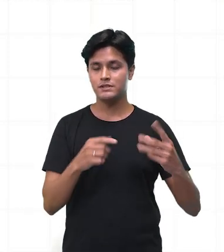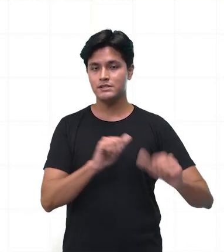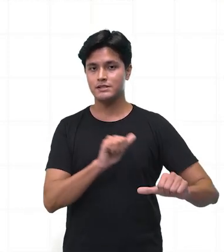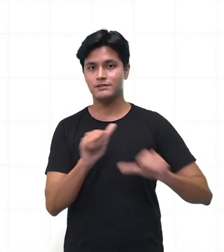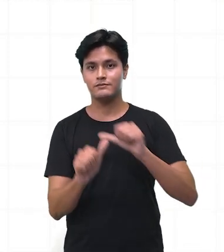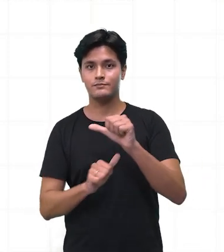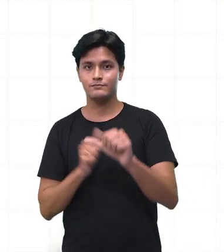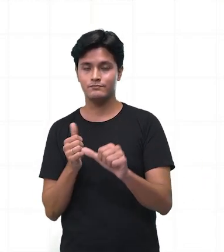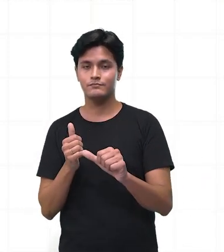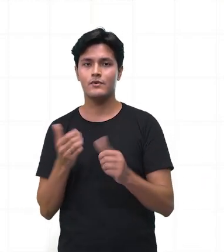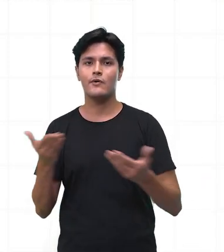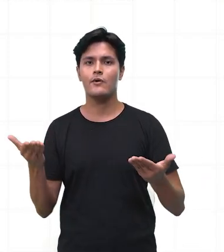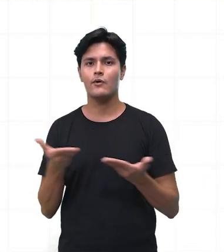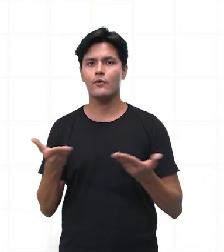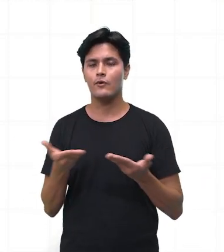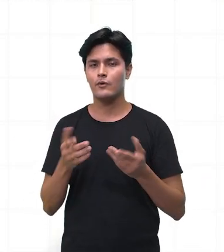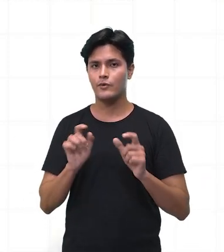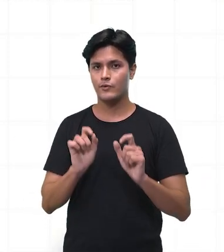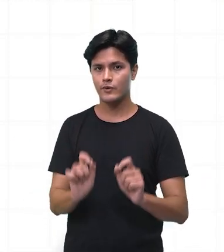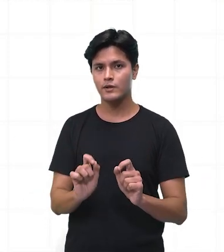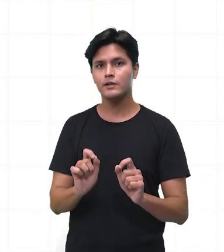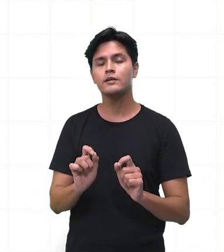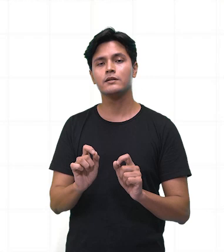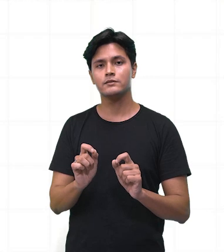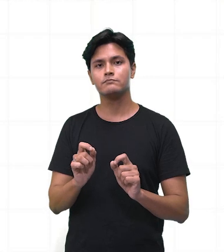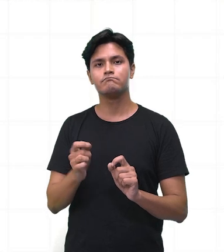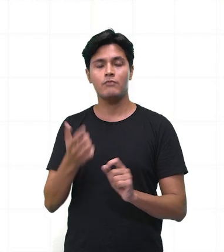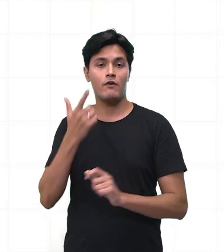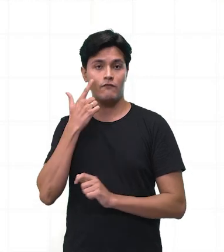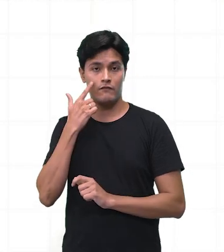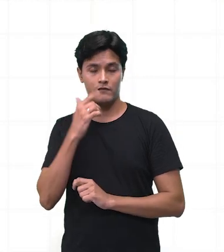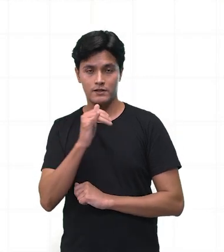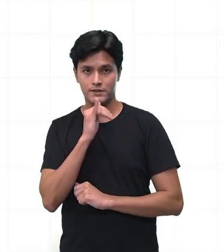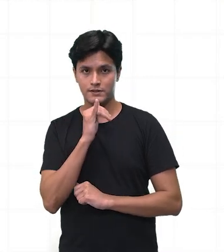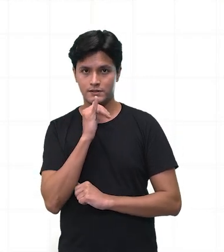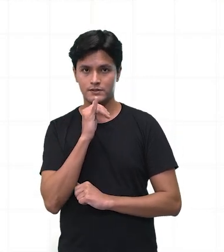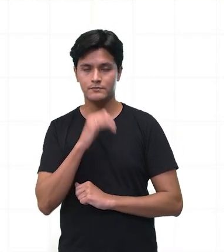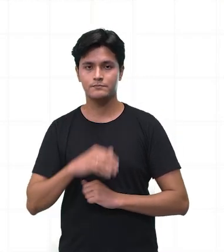nós vamos agora, então, verificar um exemplo. Porque a